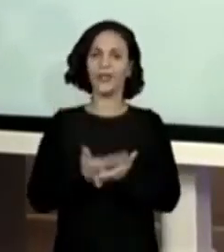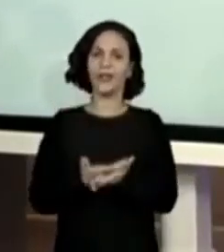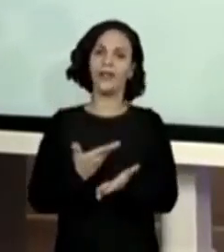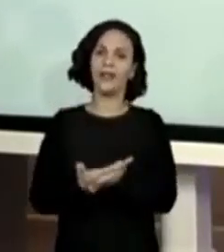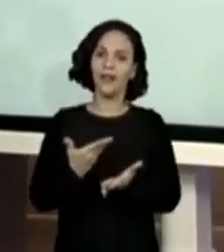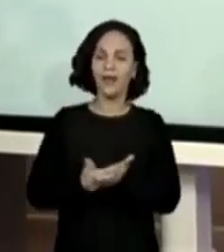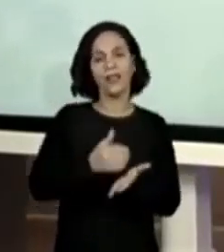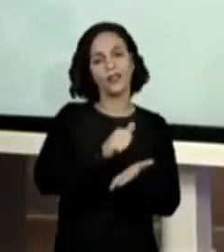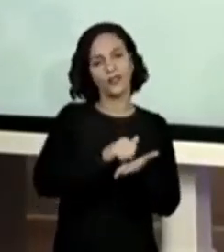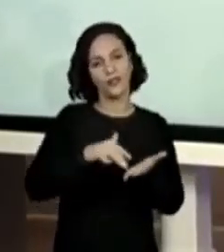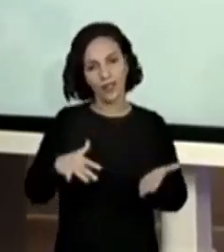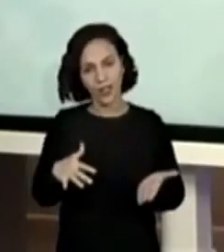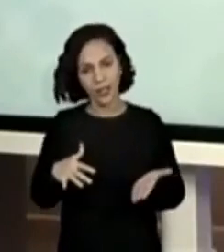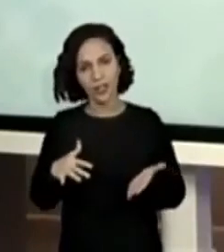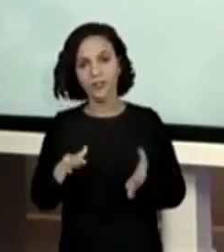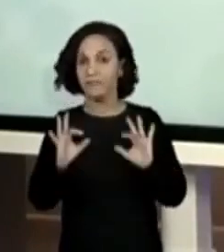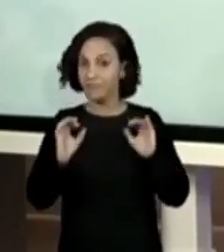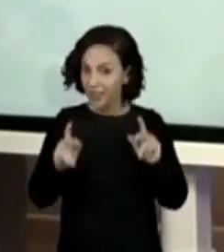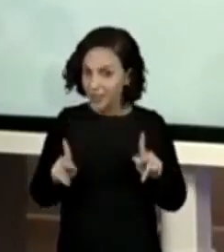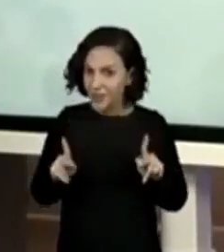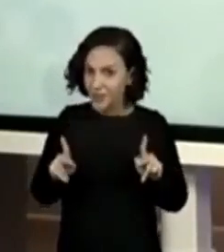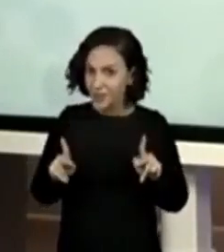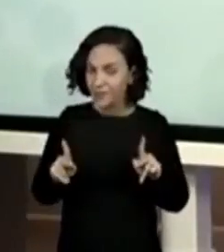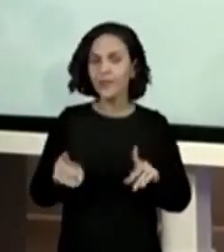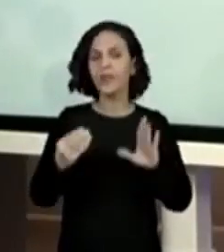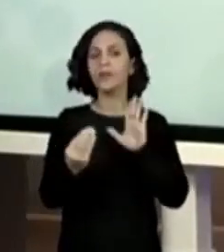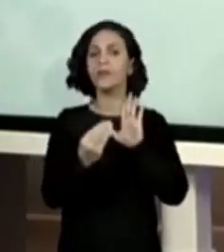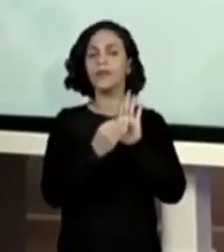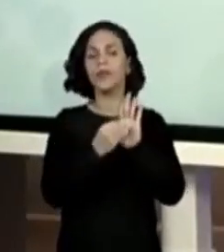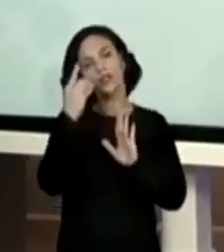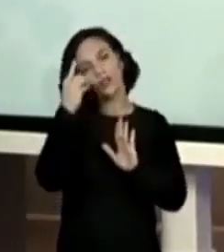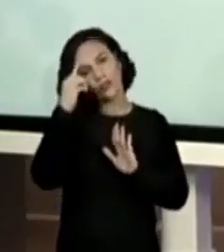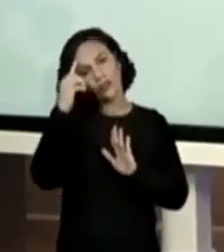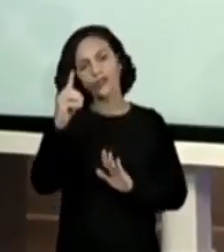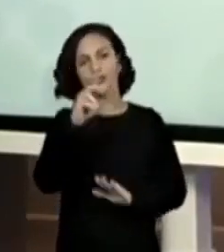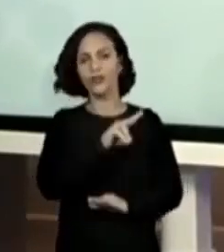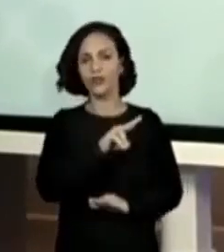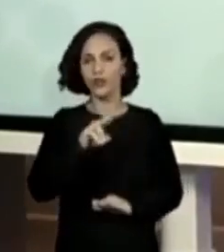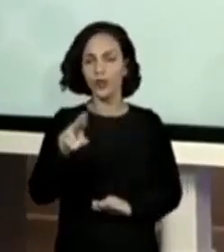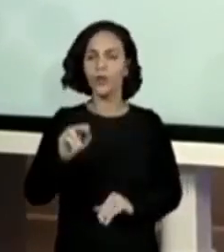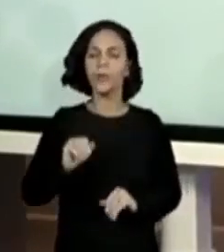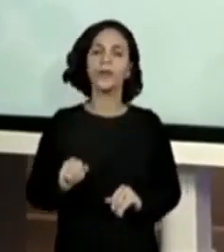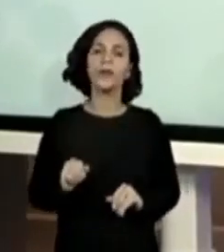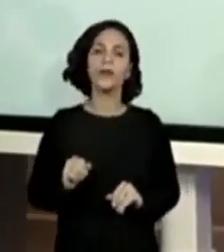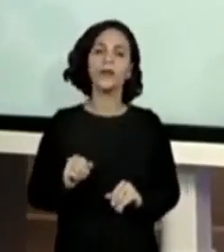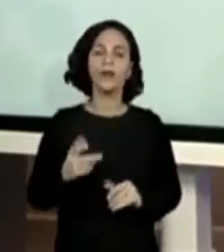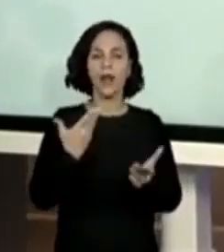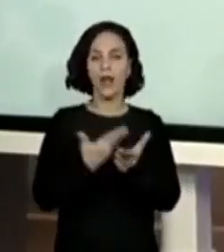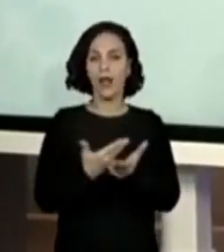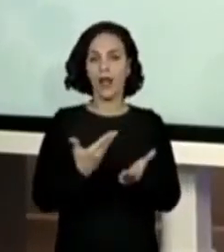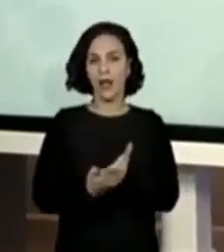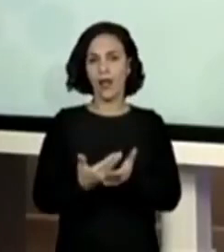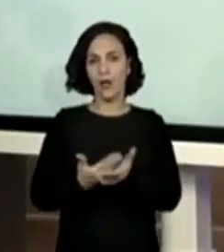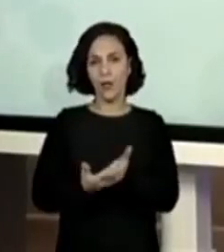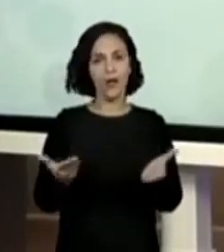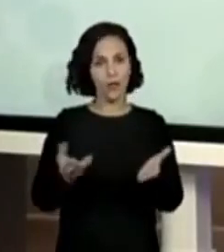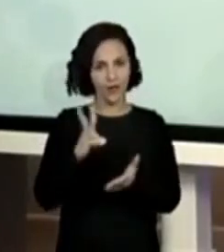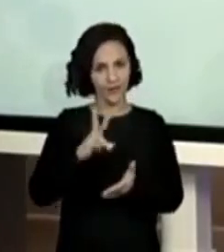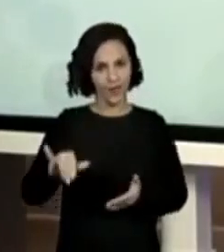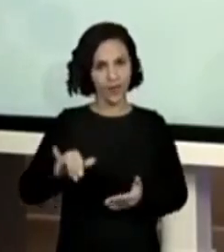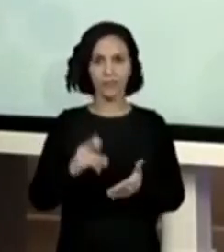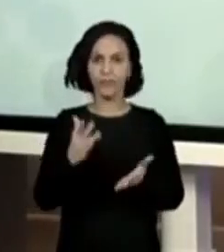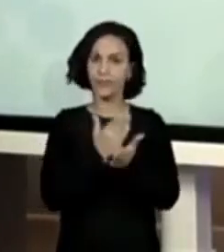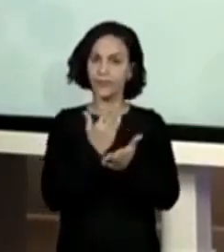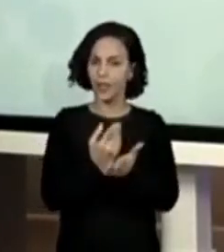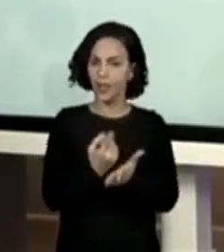nas atividades, tá bom? Coloquem a data e o nome da aula que a gente vai ter no